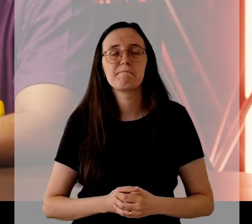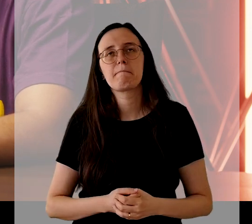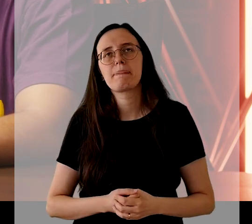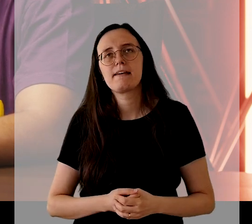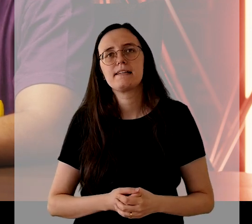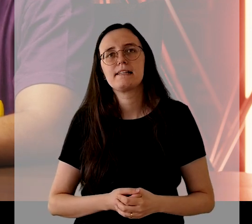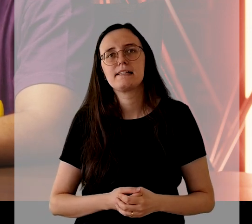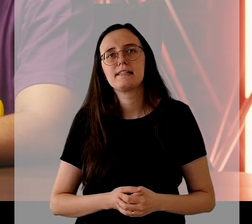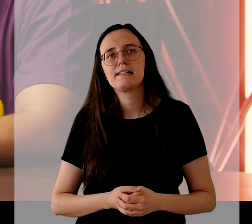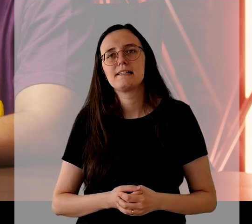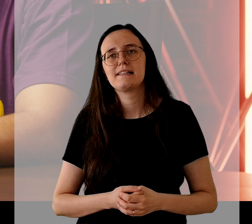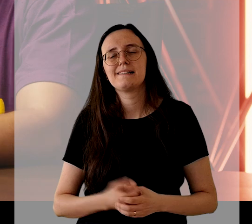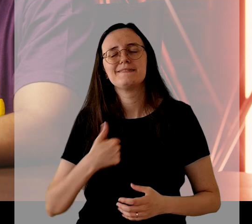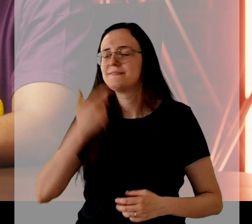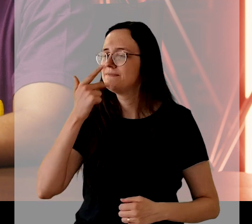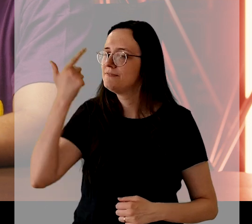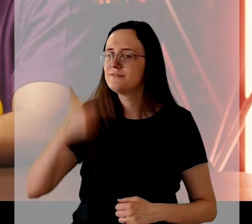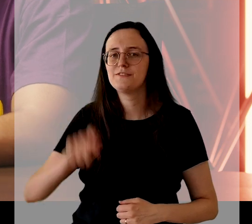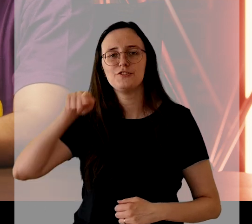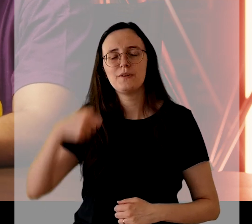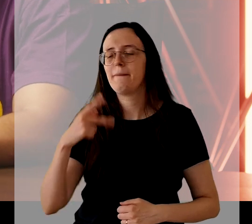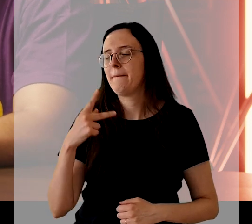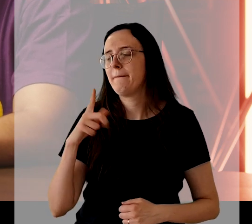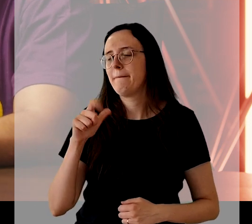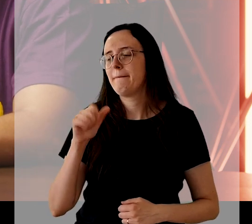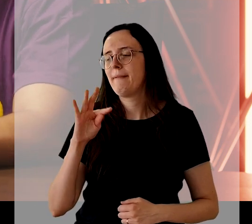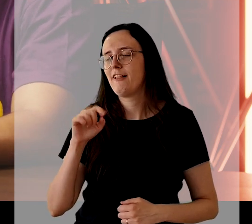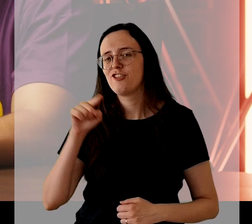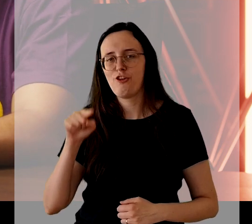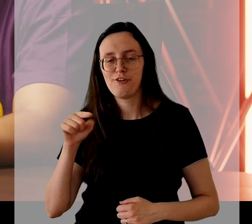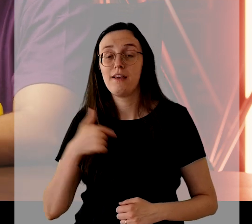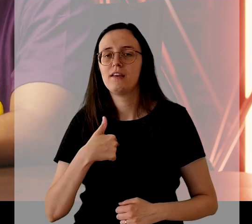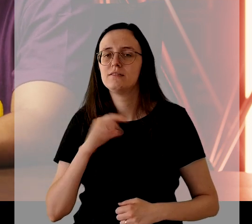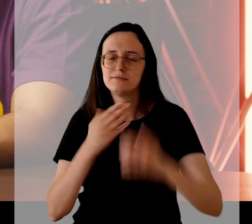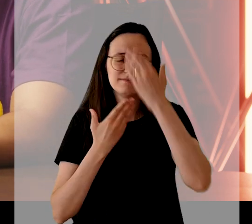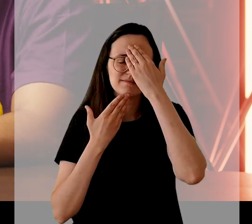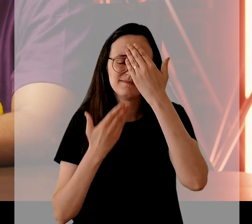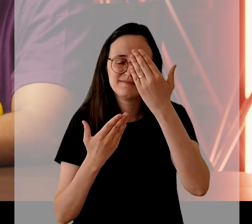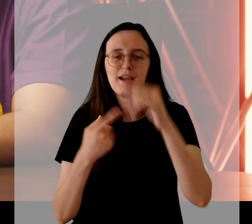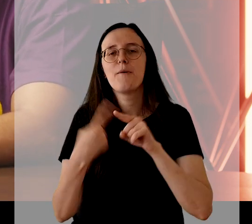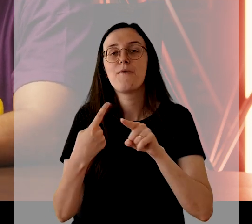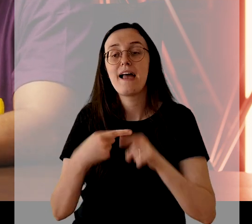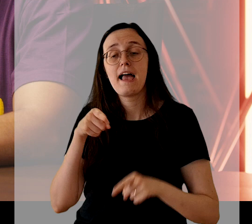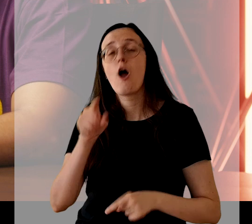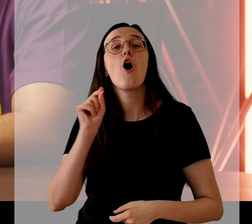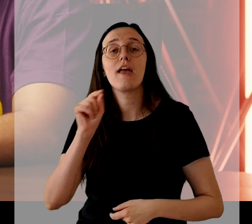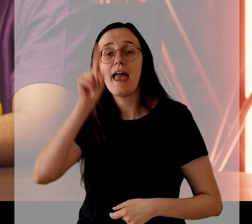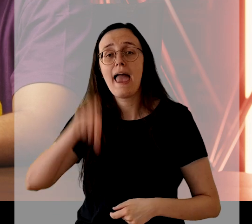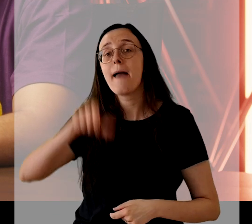feitas. E vou ter que falar de novo dos platôs. Que eu só tenho a agradecer os platôs,